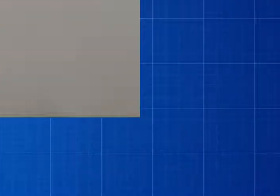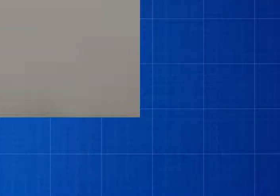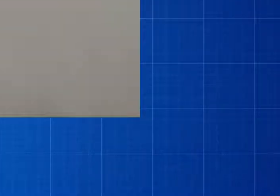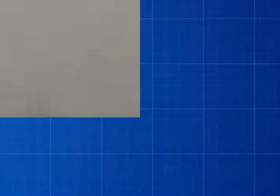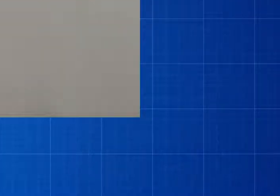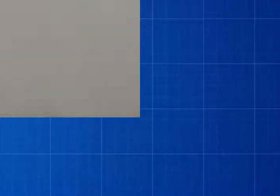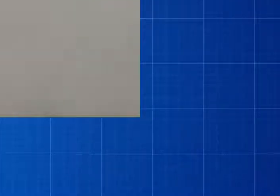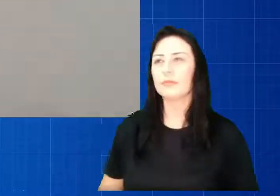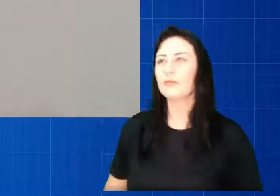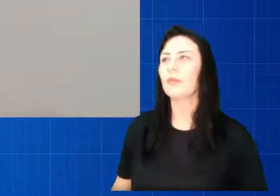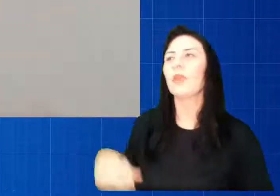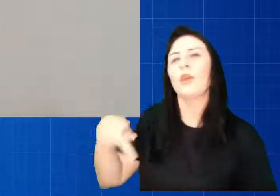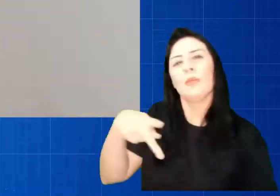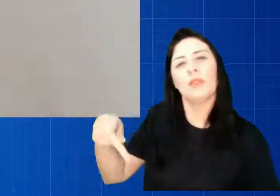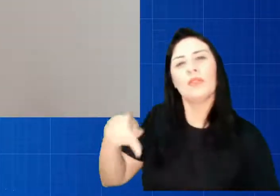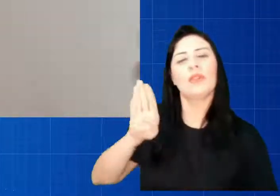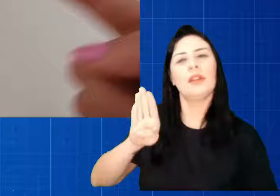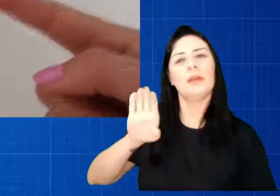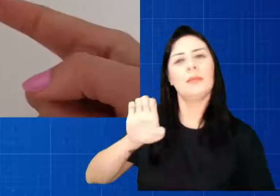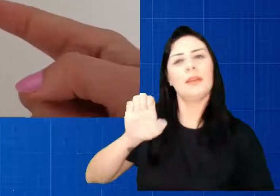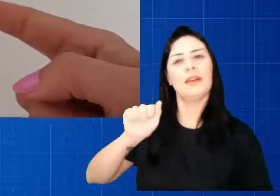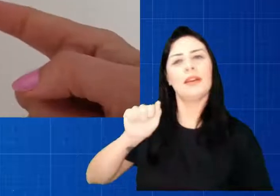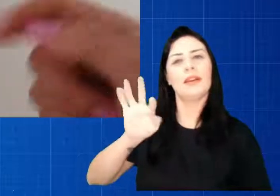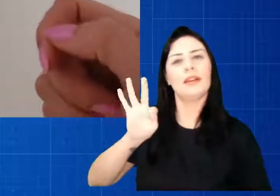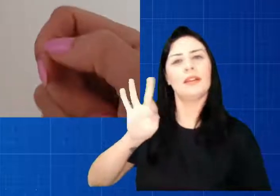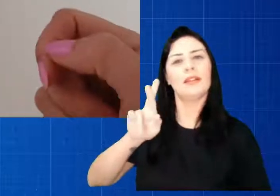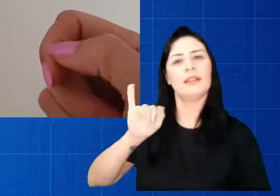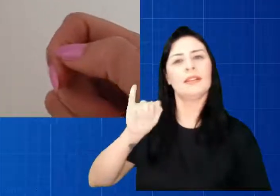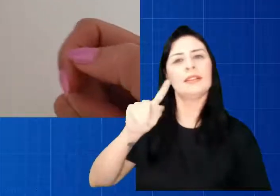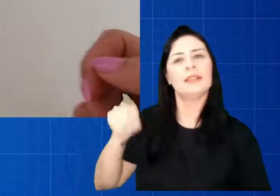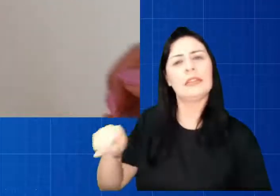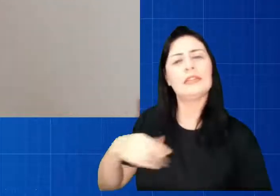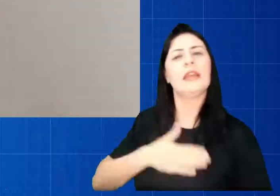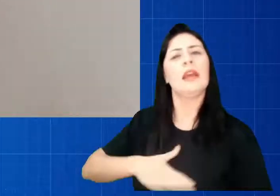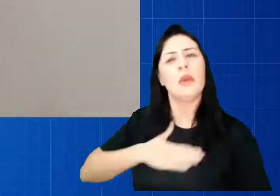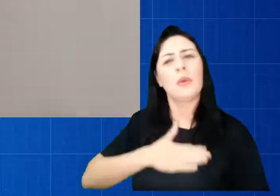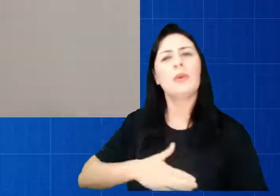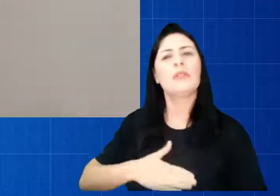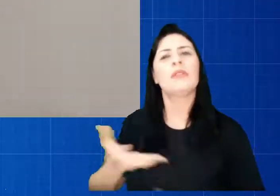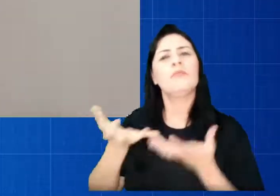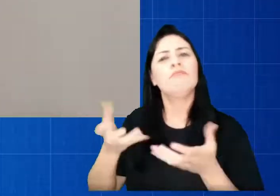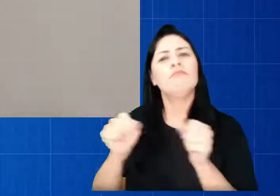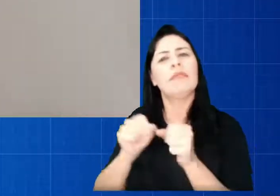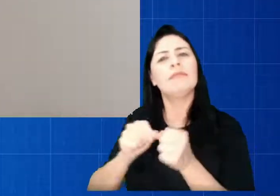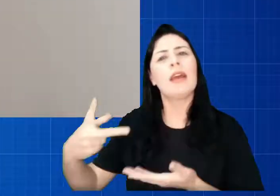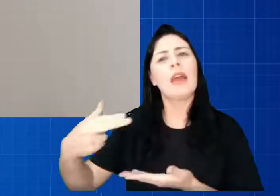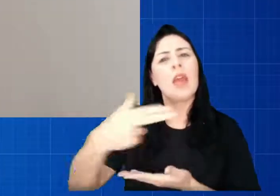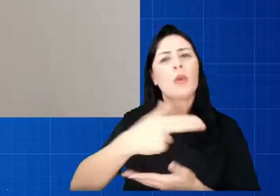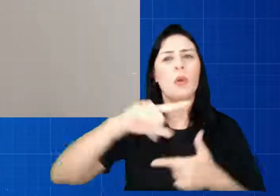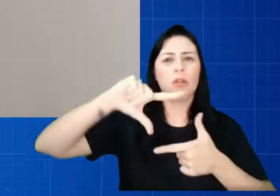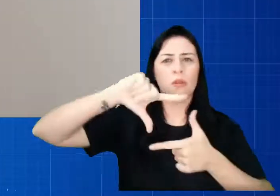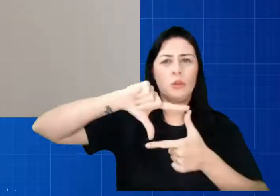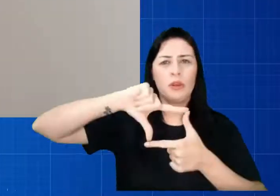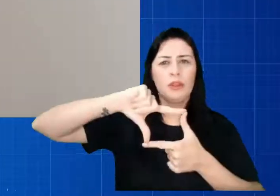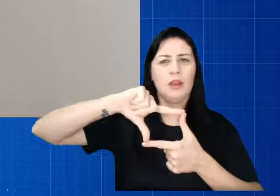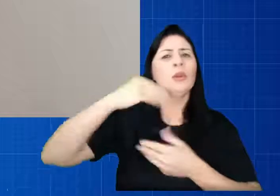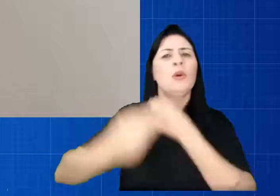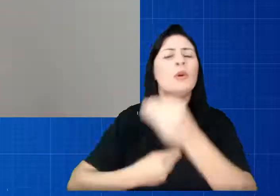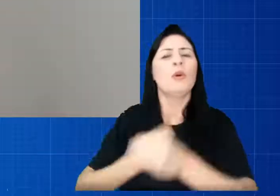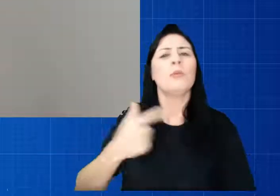Professora Beatriz, eu gostaria muito de conseguir fazer um recorte quadrado. Como que eu consigo fazer isso com uma folha de papel comum? Eu vou